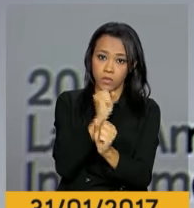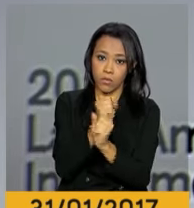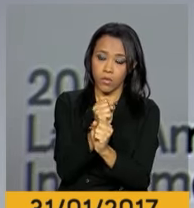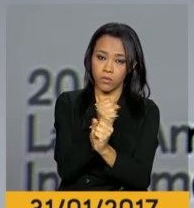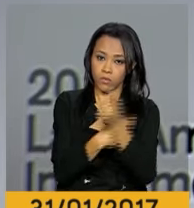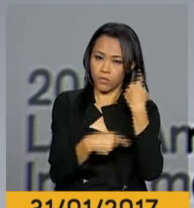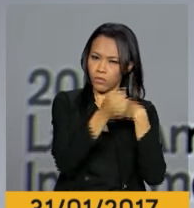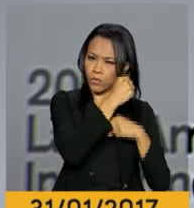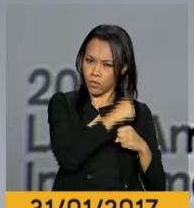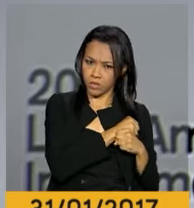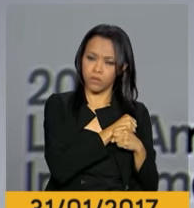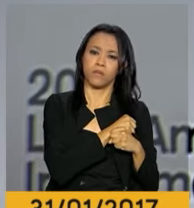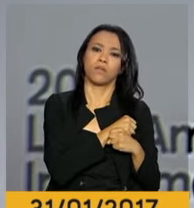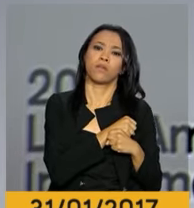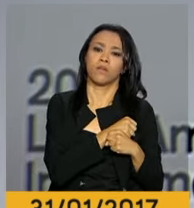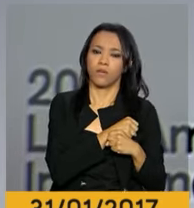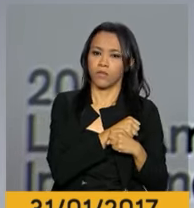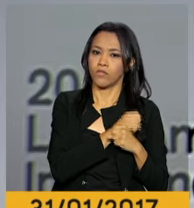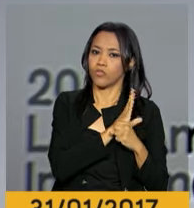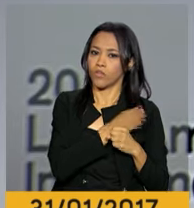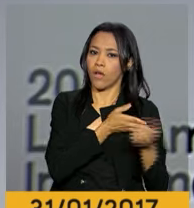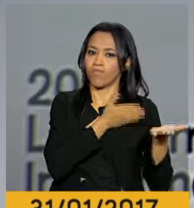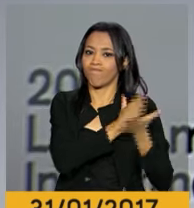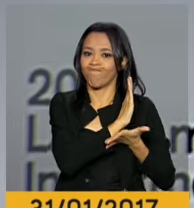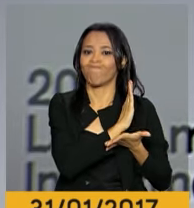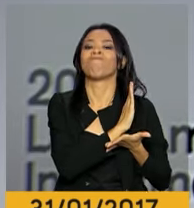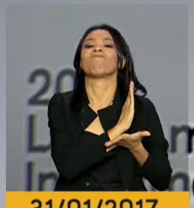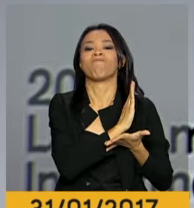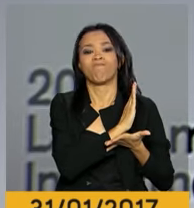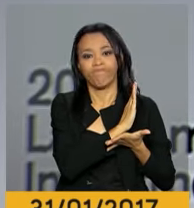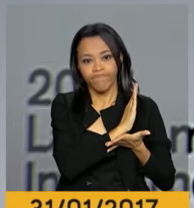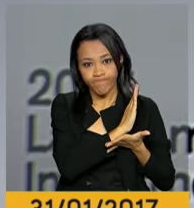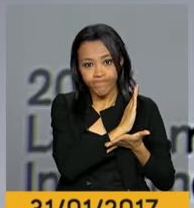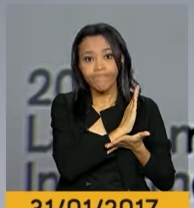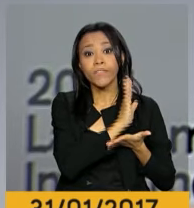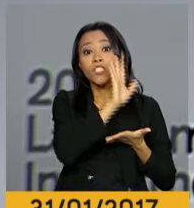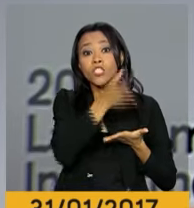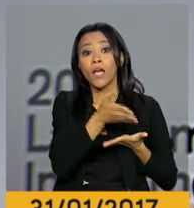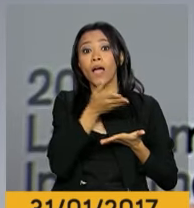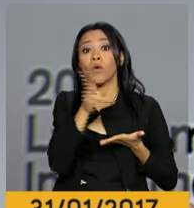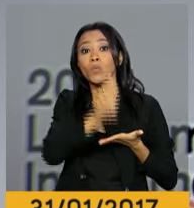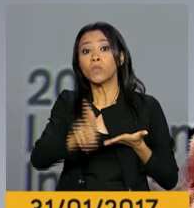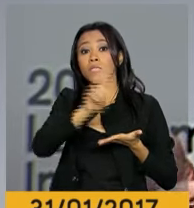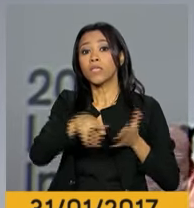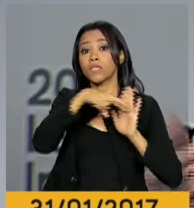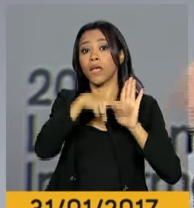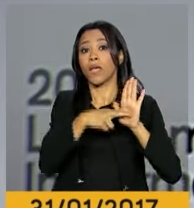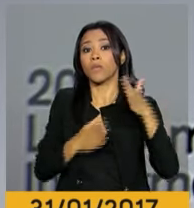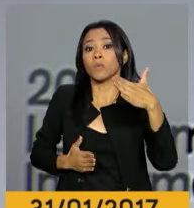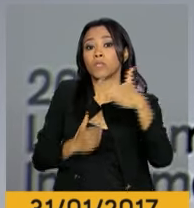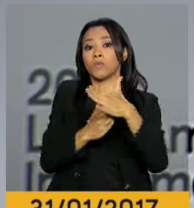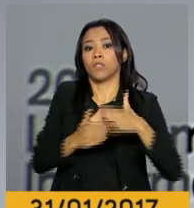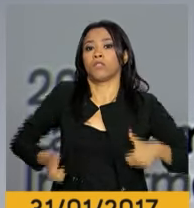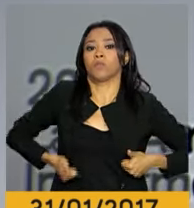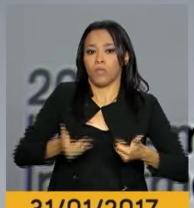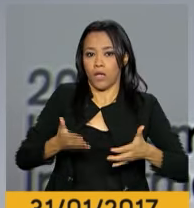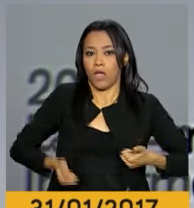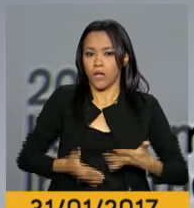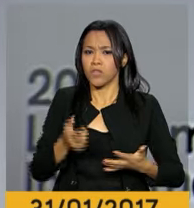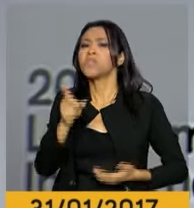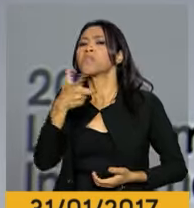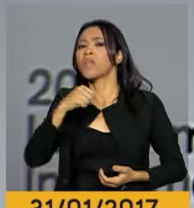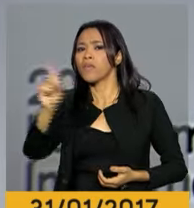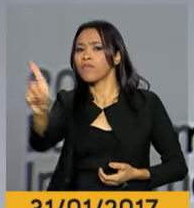ano passado foi aprovado já aplicando o teto dos gastos e quem vai lá verificar esse